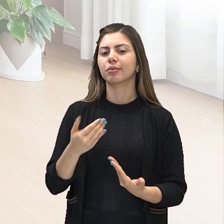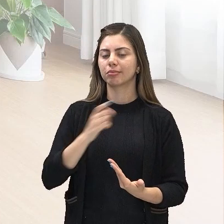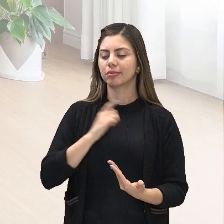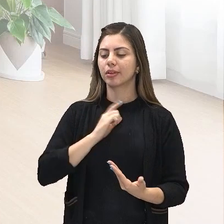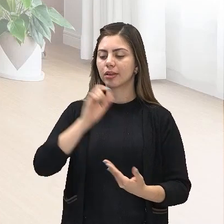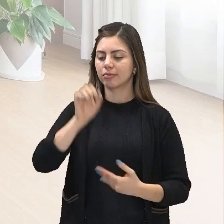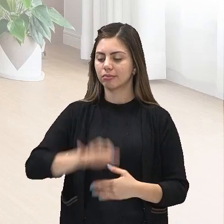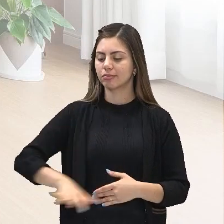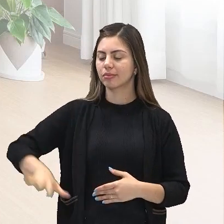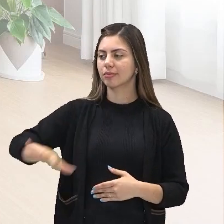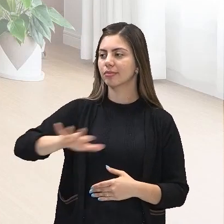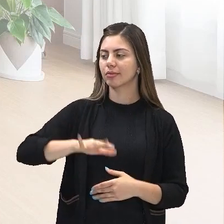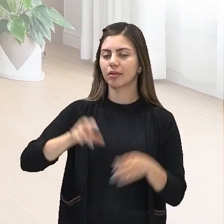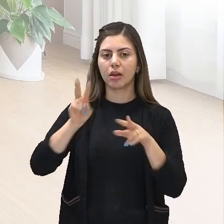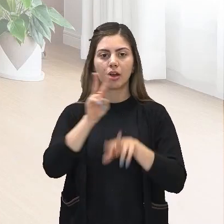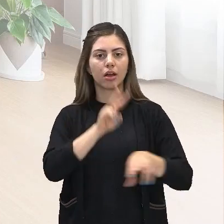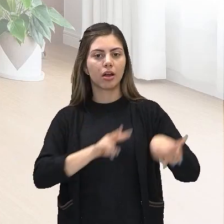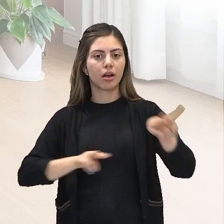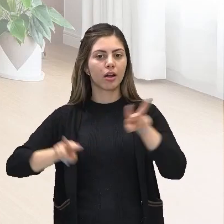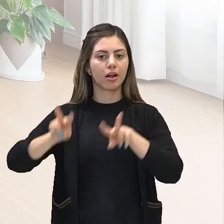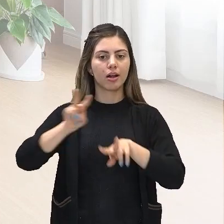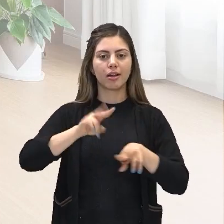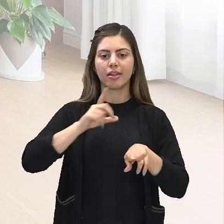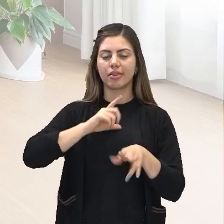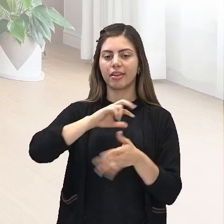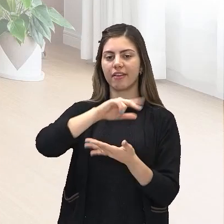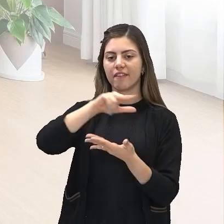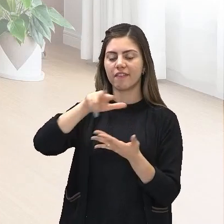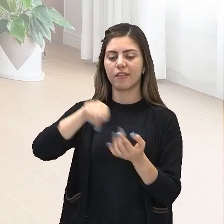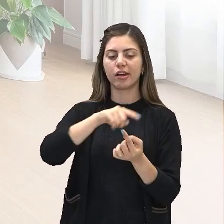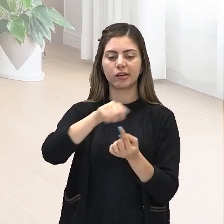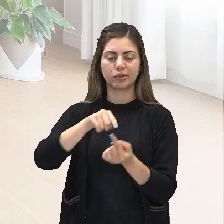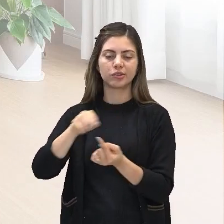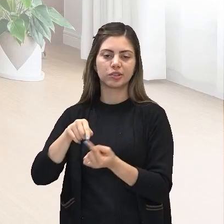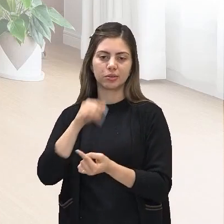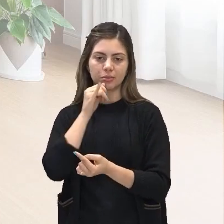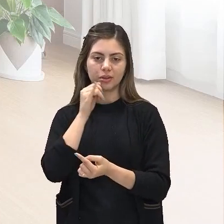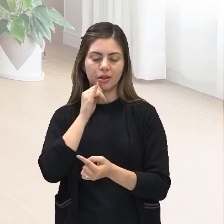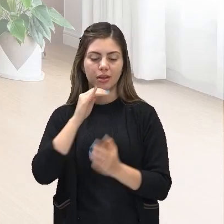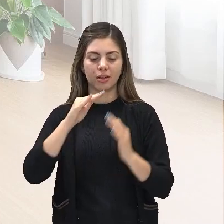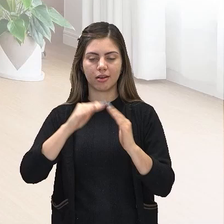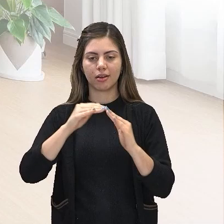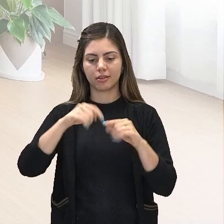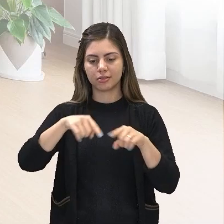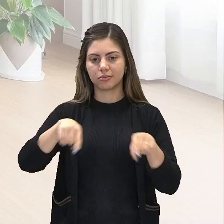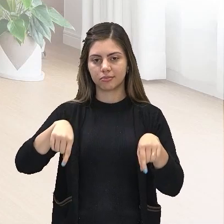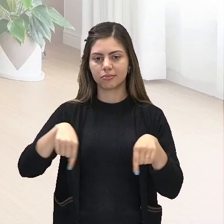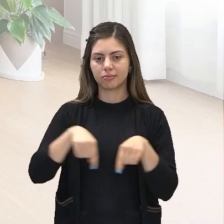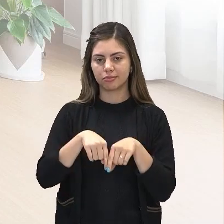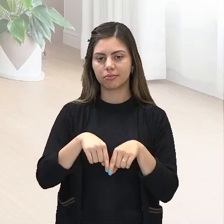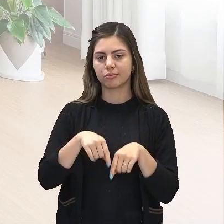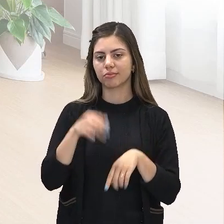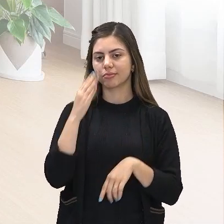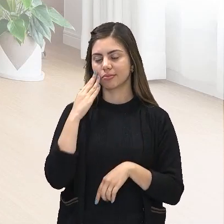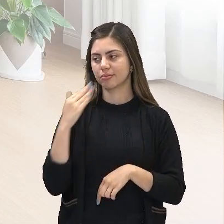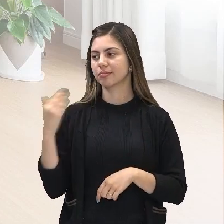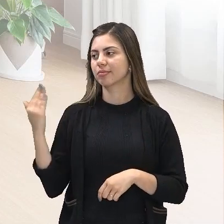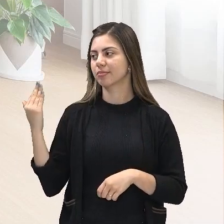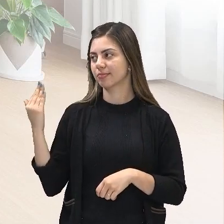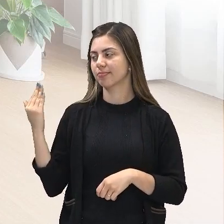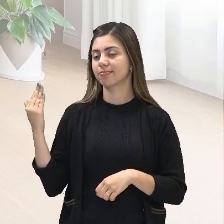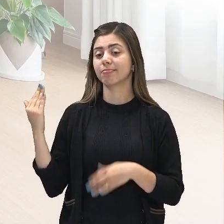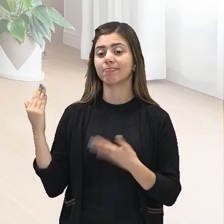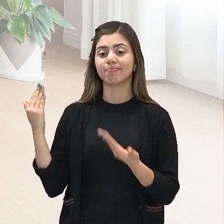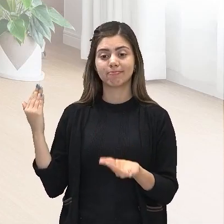local onde a gente vai encontrar diversos deles, que é na sala da nossa casa, por exemplo. Então a gente aí na nossa sala consegue